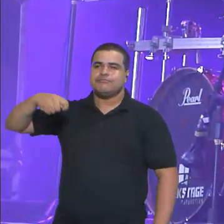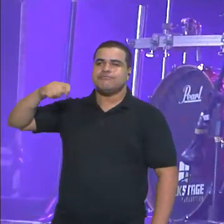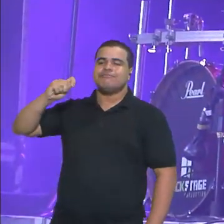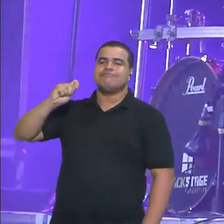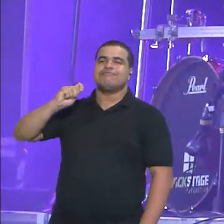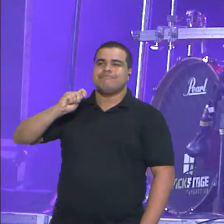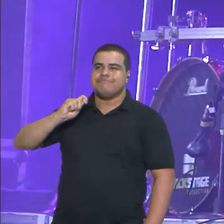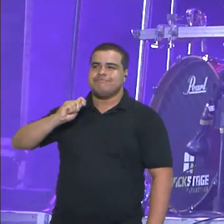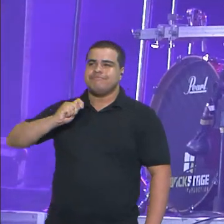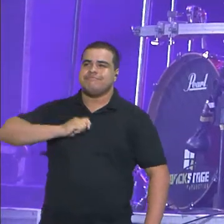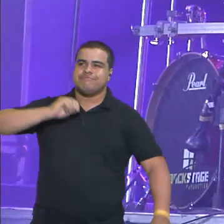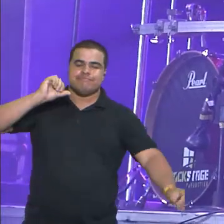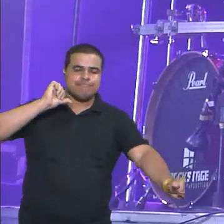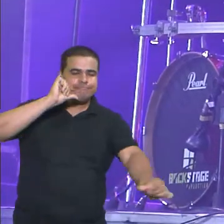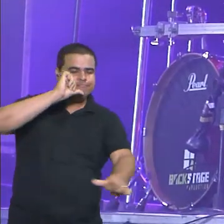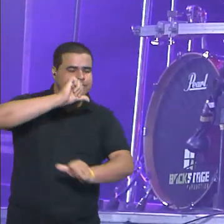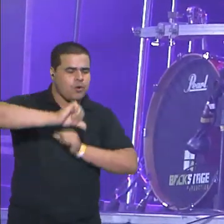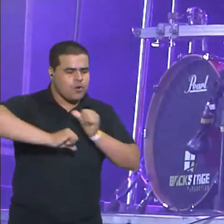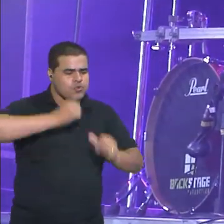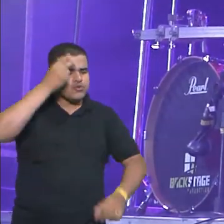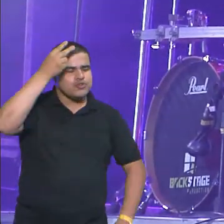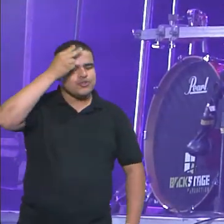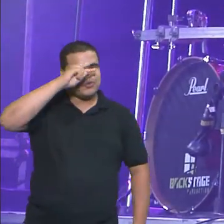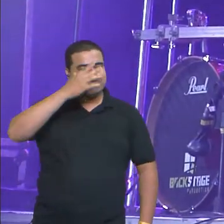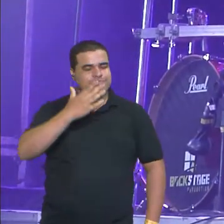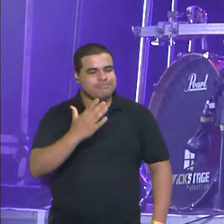muda minha história